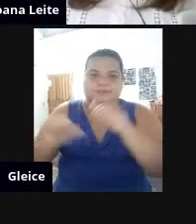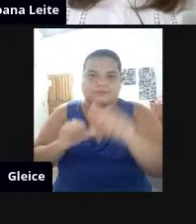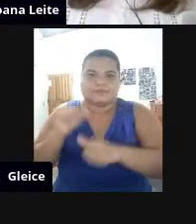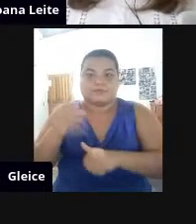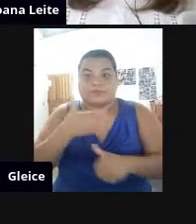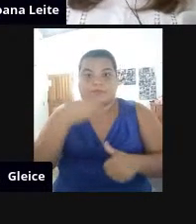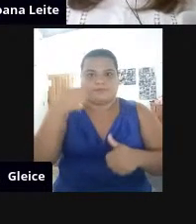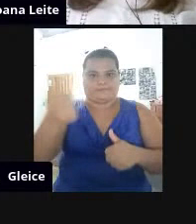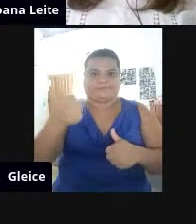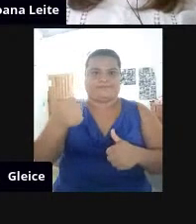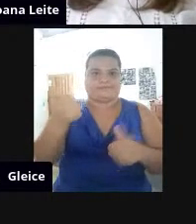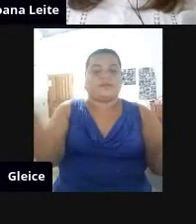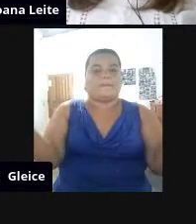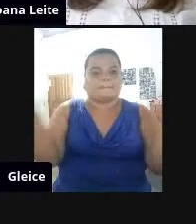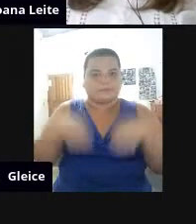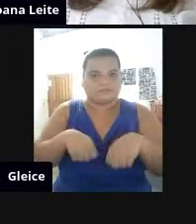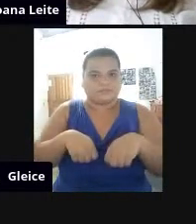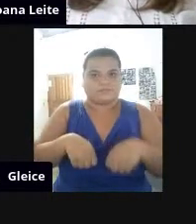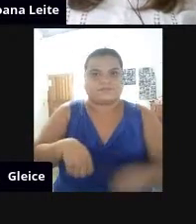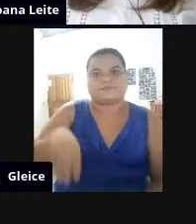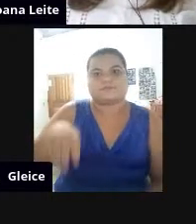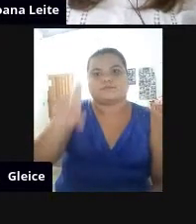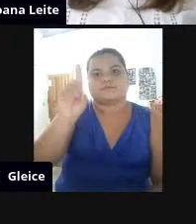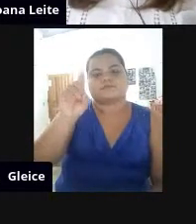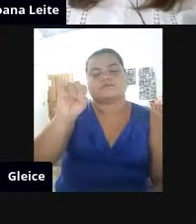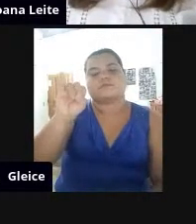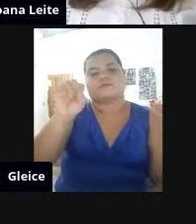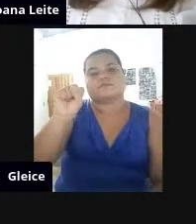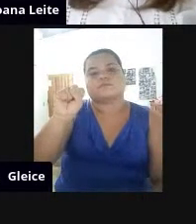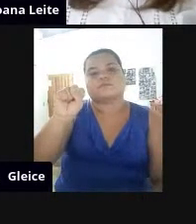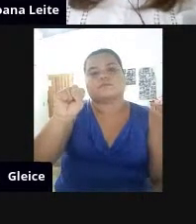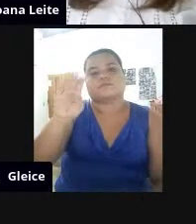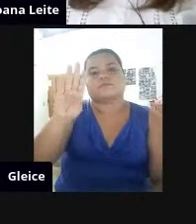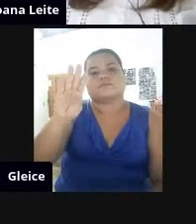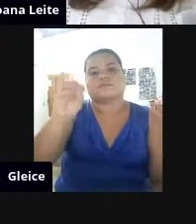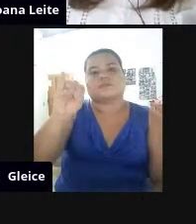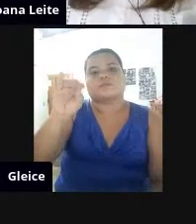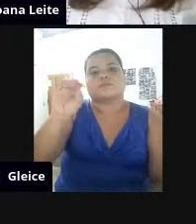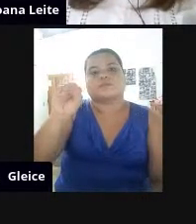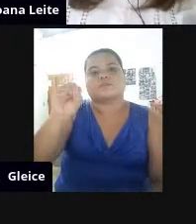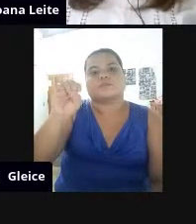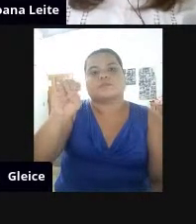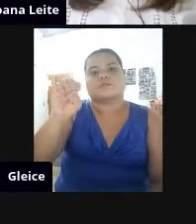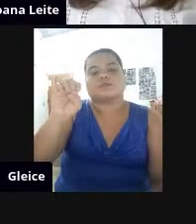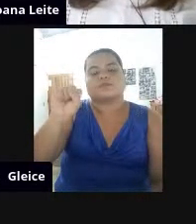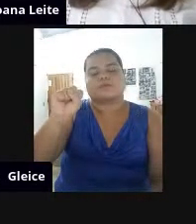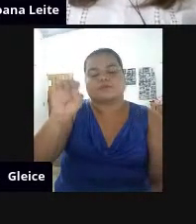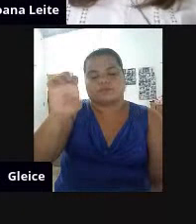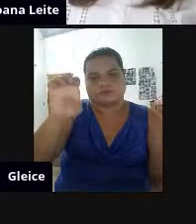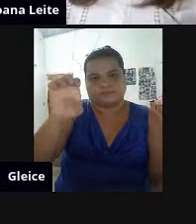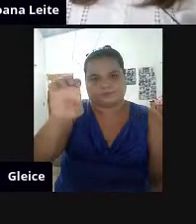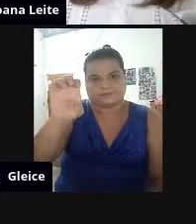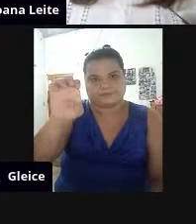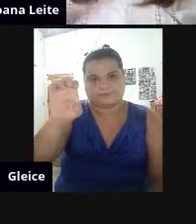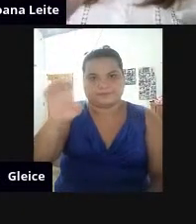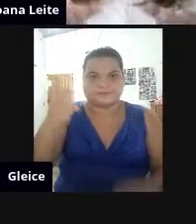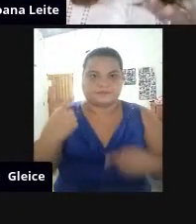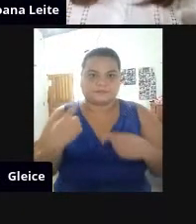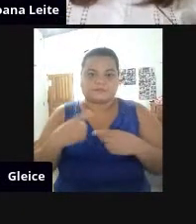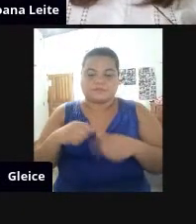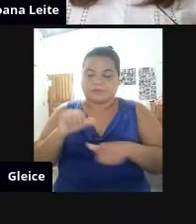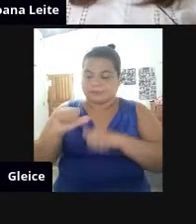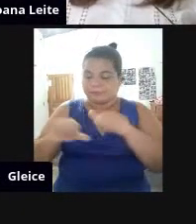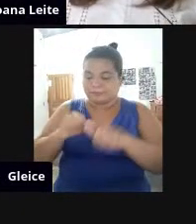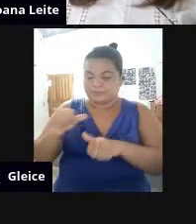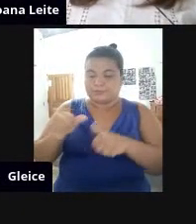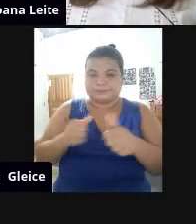Então, o que seria a disbiose? É justamente uma disfunção, uma alteração da microbiota intestinal, porque vai haver um